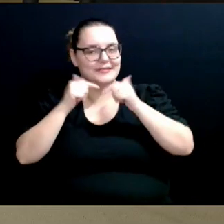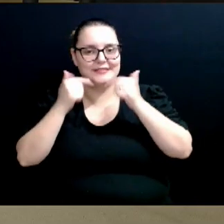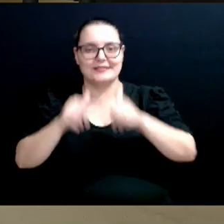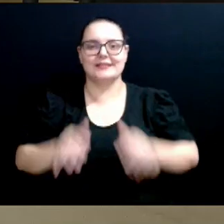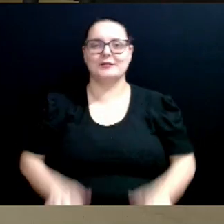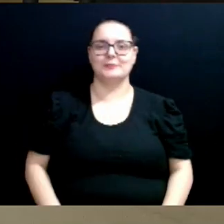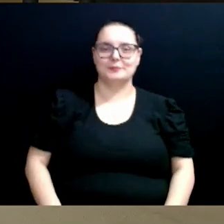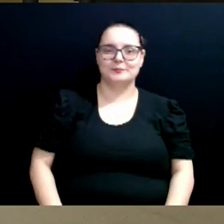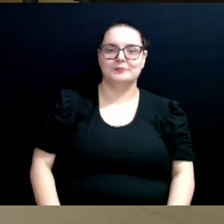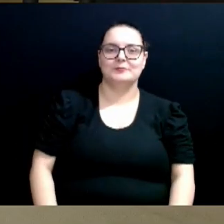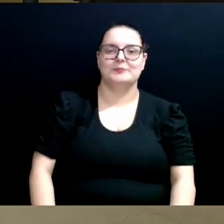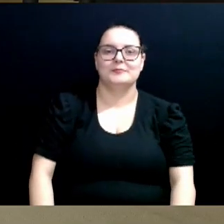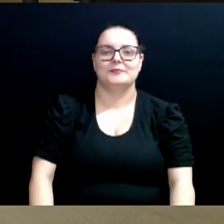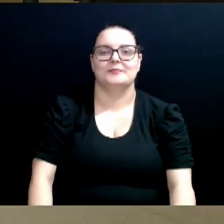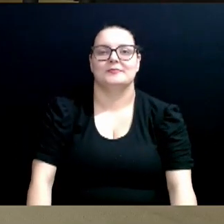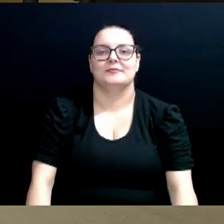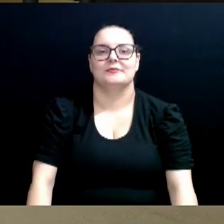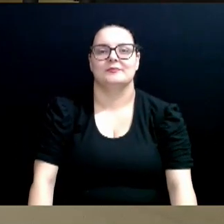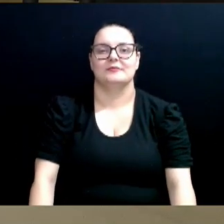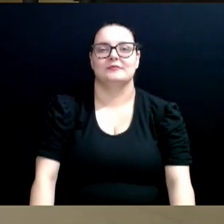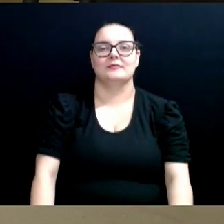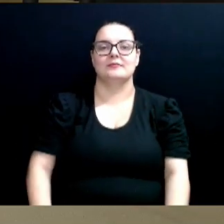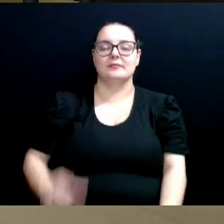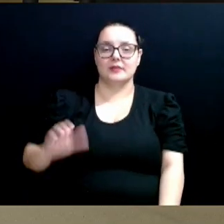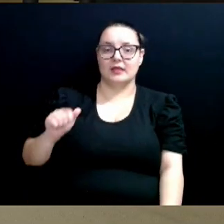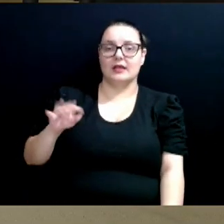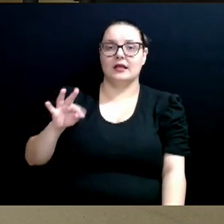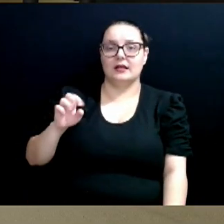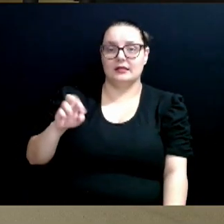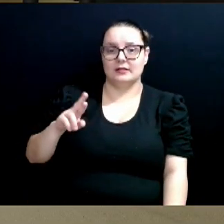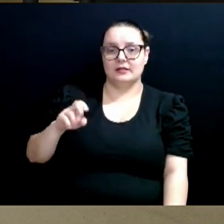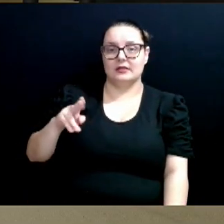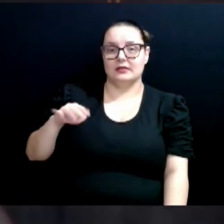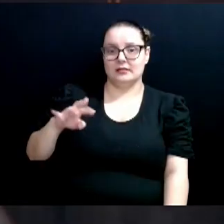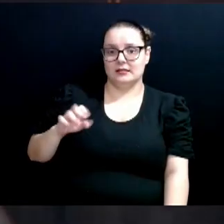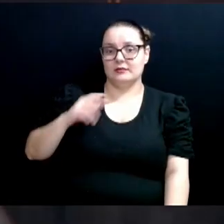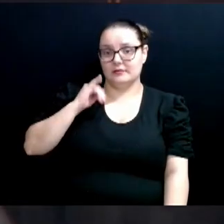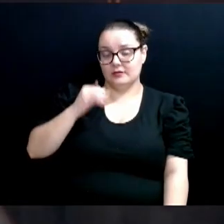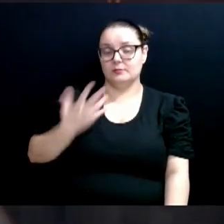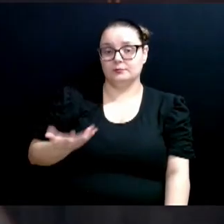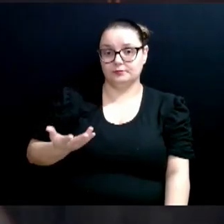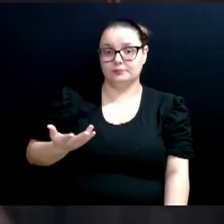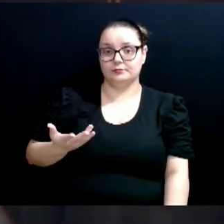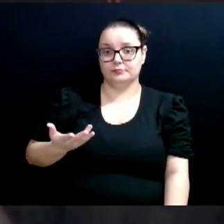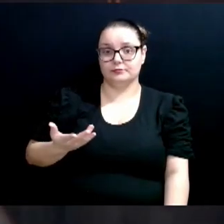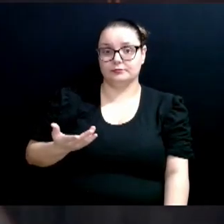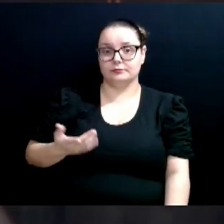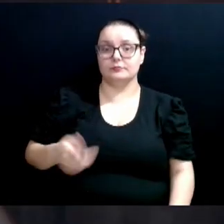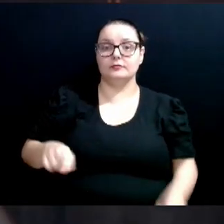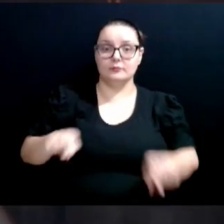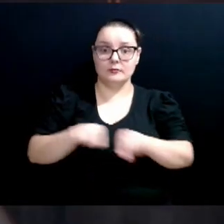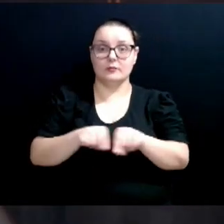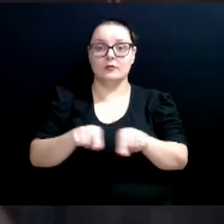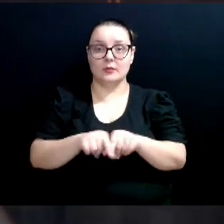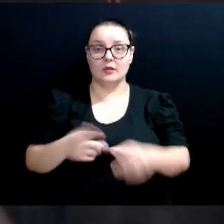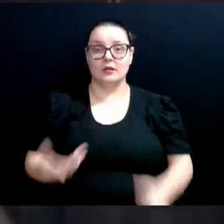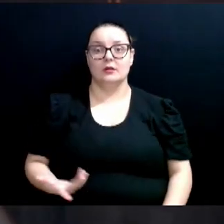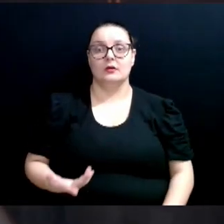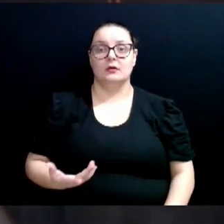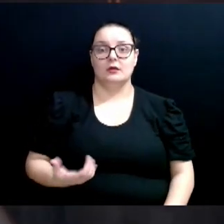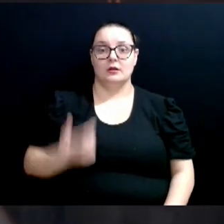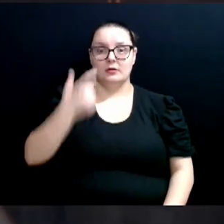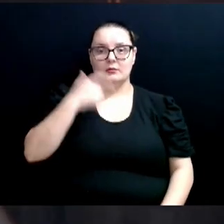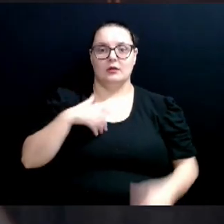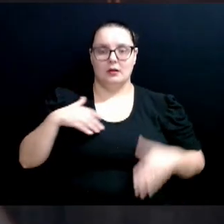complementando o que a Catarina está falando, né, mencionou, tem um ponto aqui que é isso, né, a pessoa vai se embotando quando ela vai